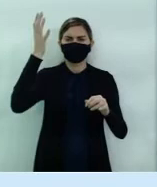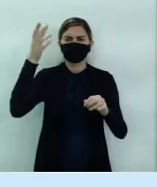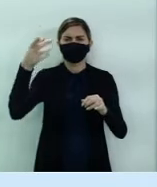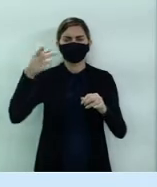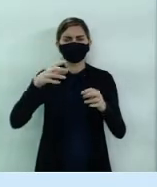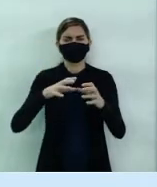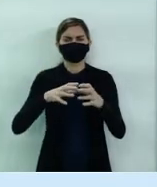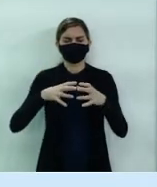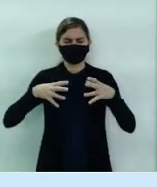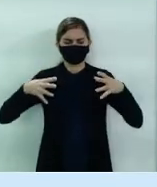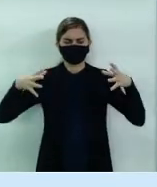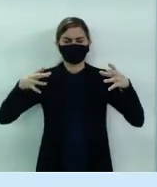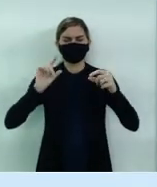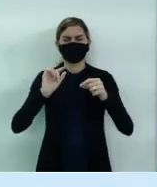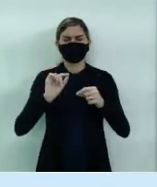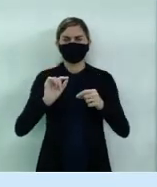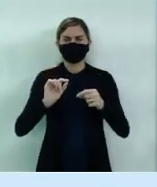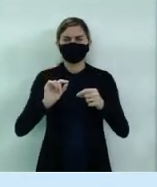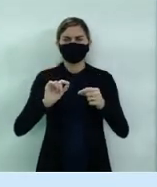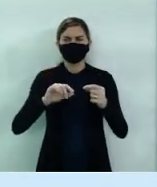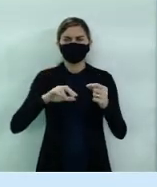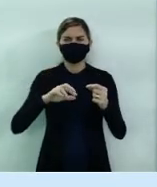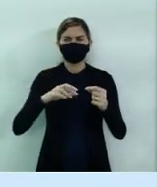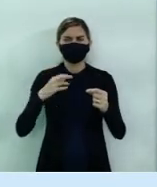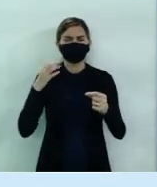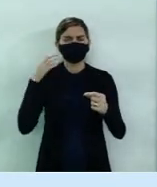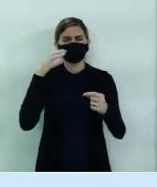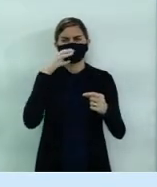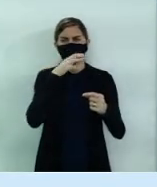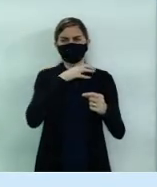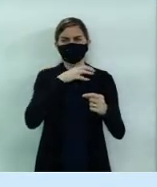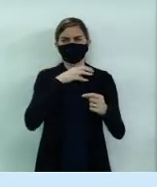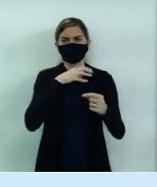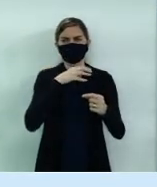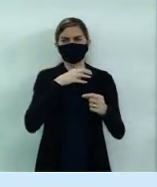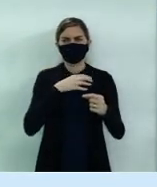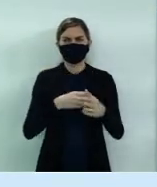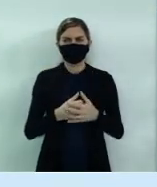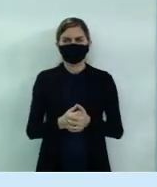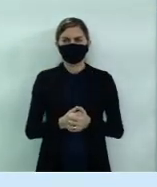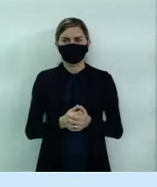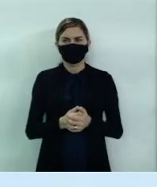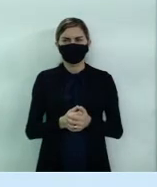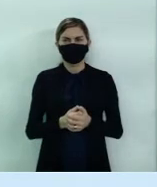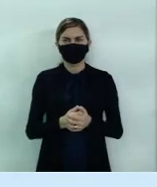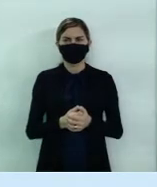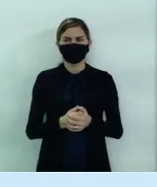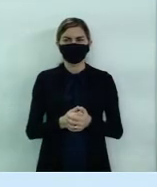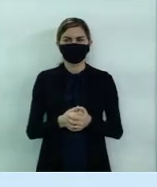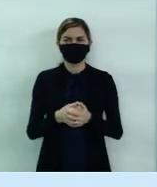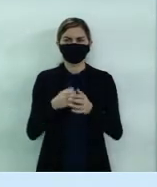aqui? A reação é bem rápida. Gente.